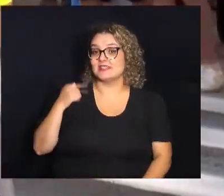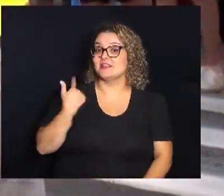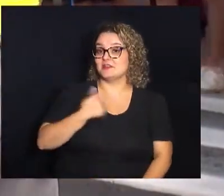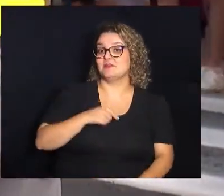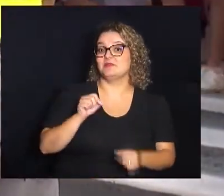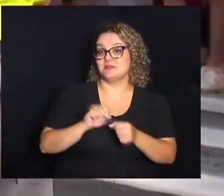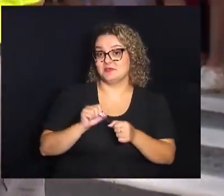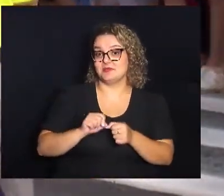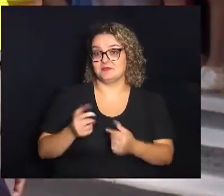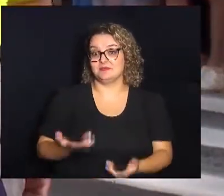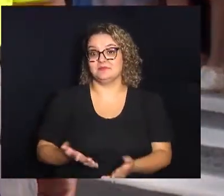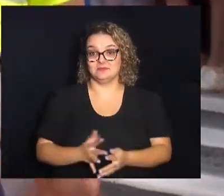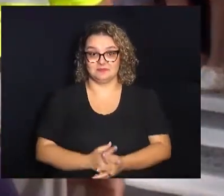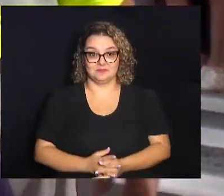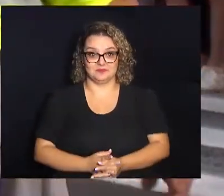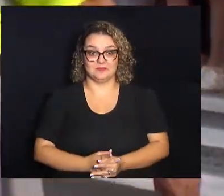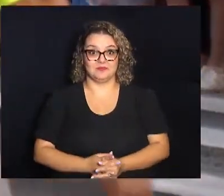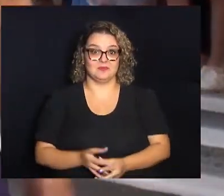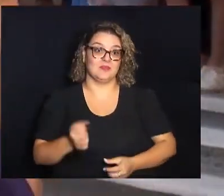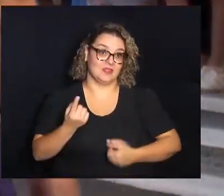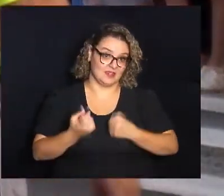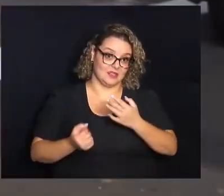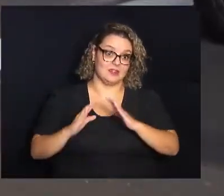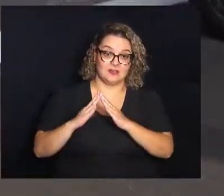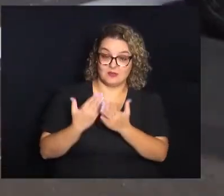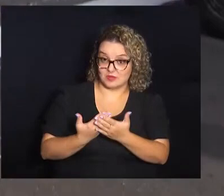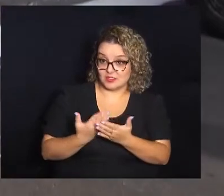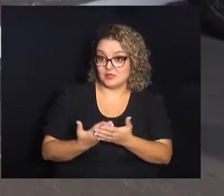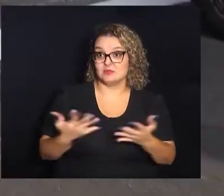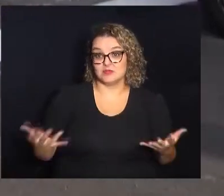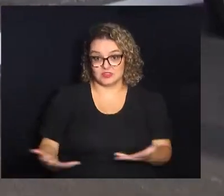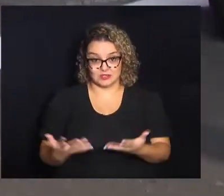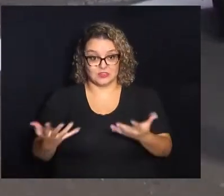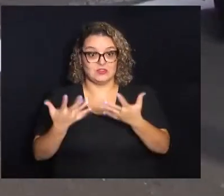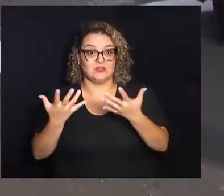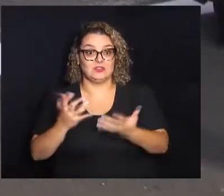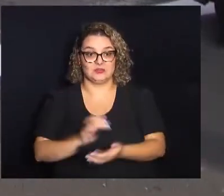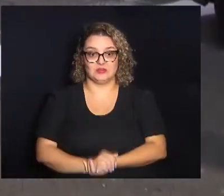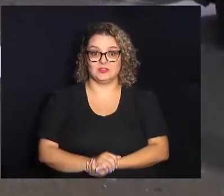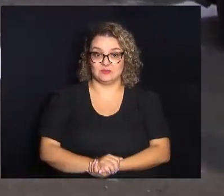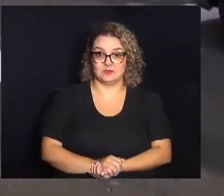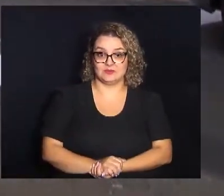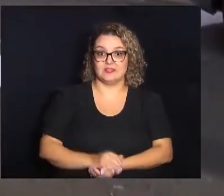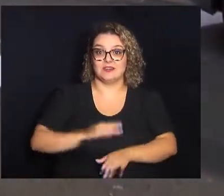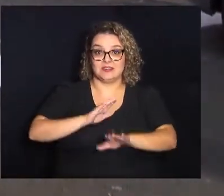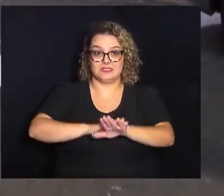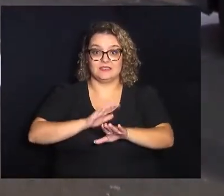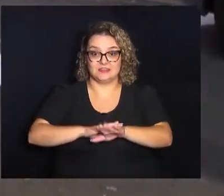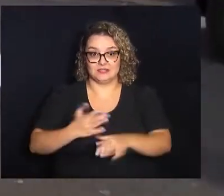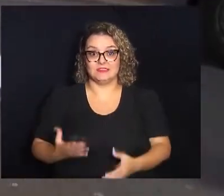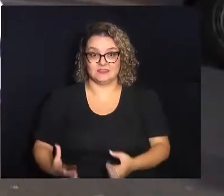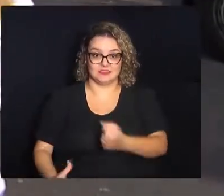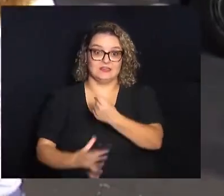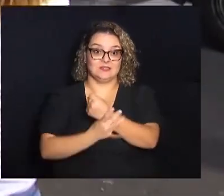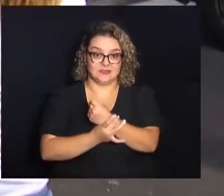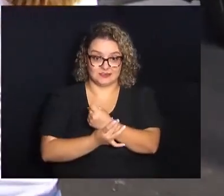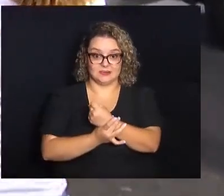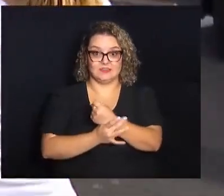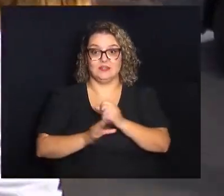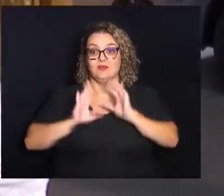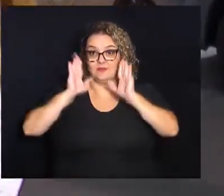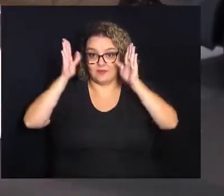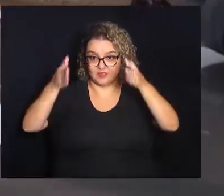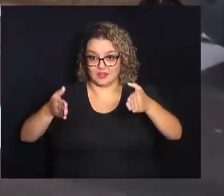façamos isso em algumas escolas, né? Estimulando essas ações de segurança voltadas ao